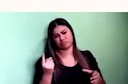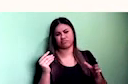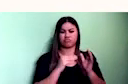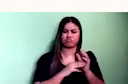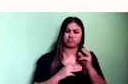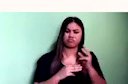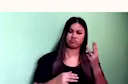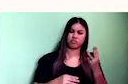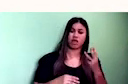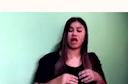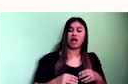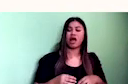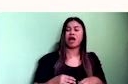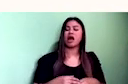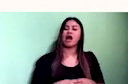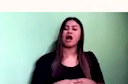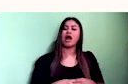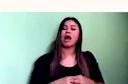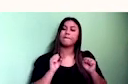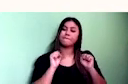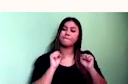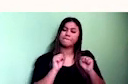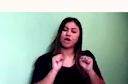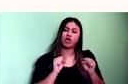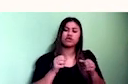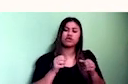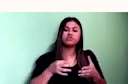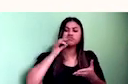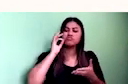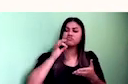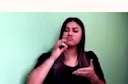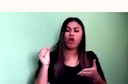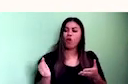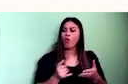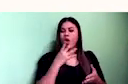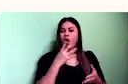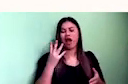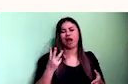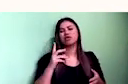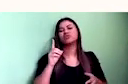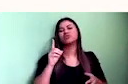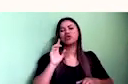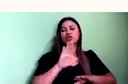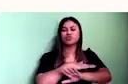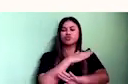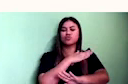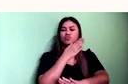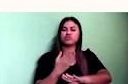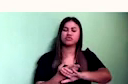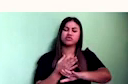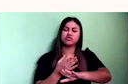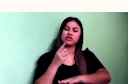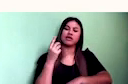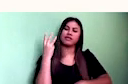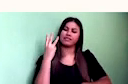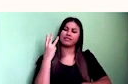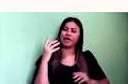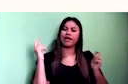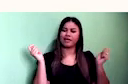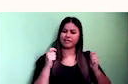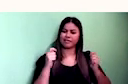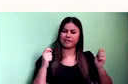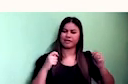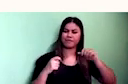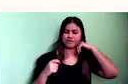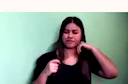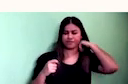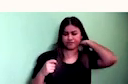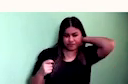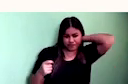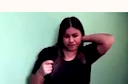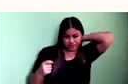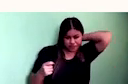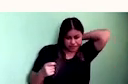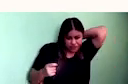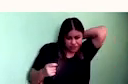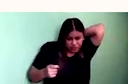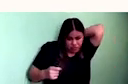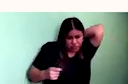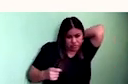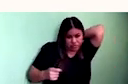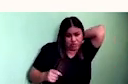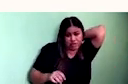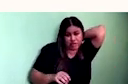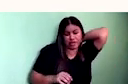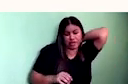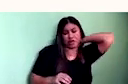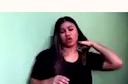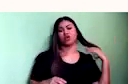xícara dessa 2 a 3 vezes por dia, tá? Se você já toma medicamento sedativo, medicamento